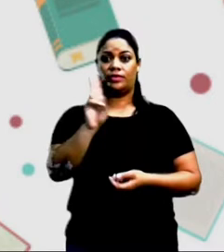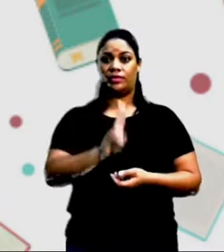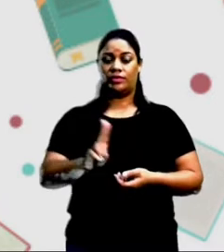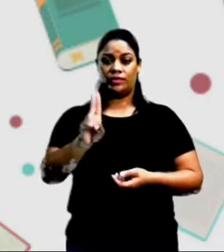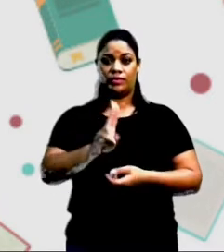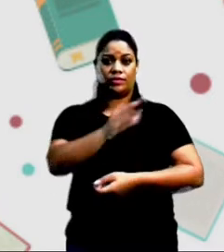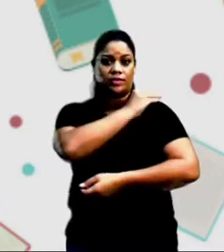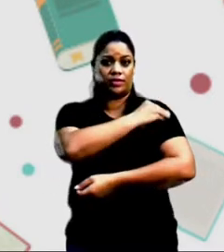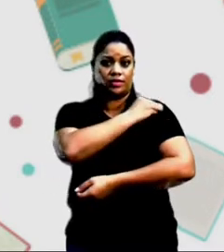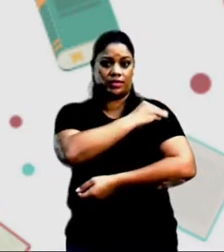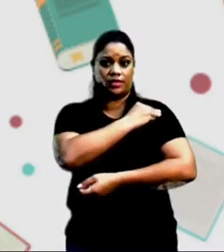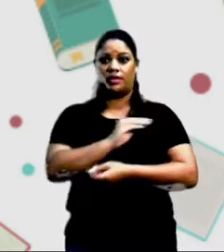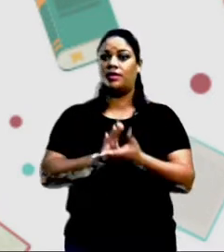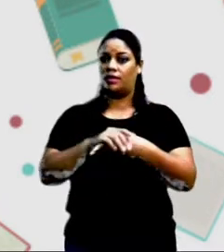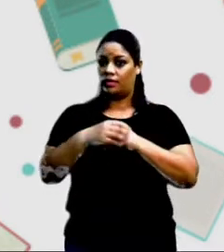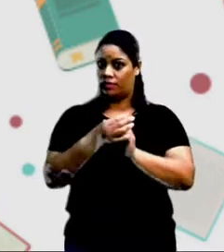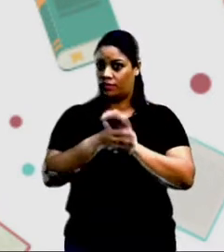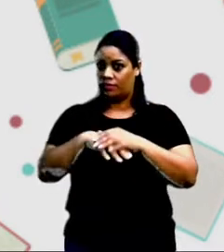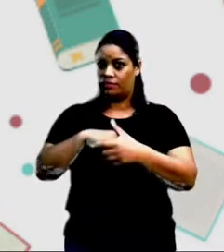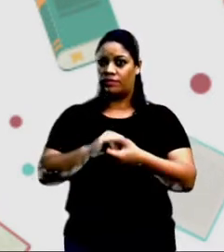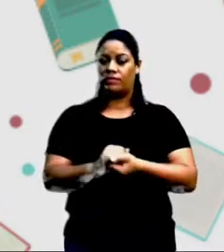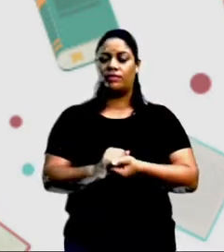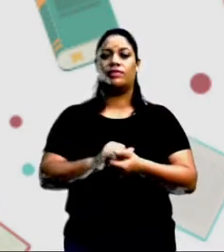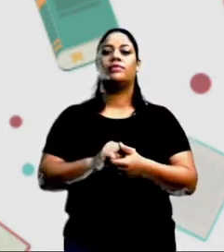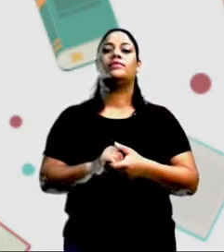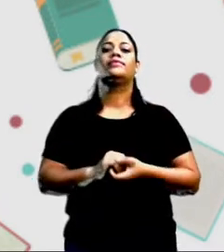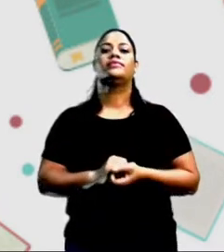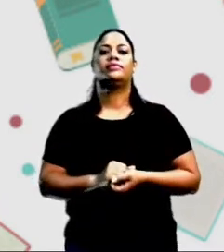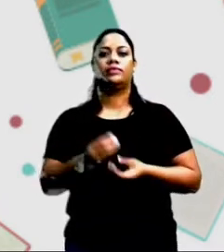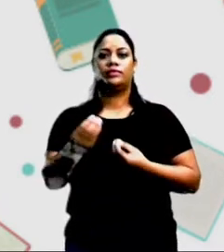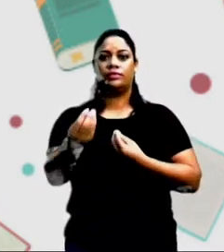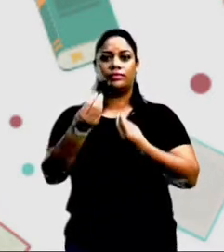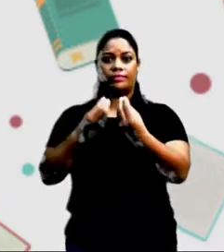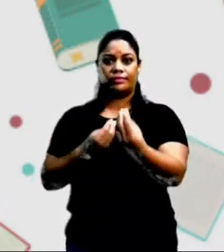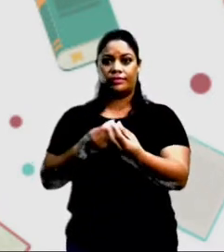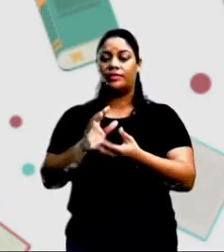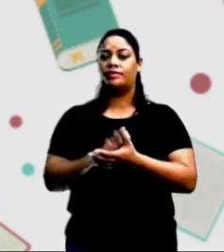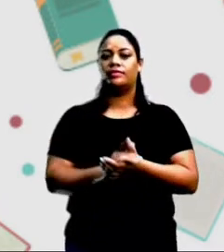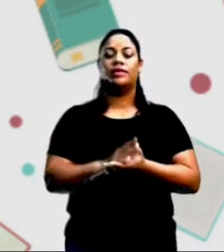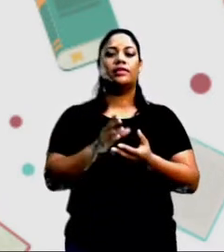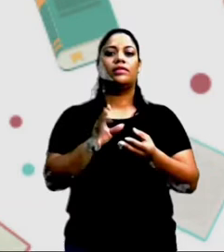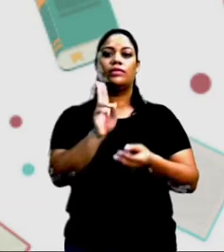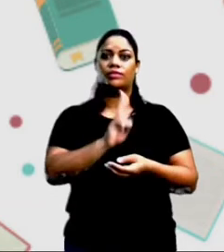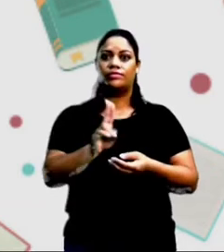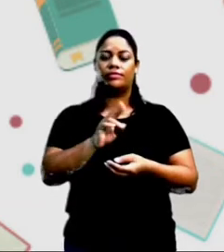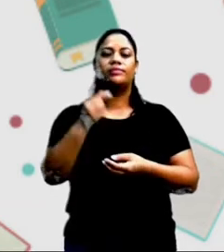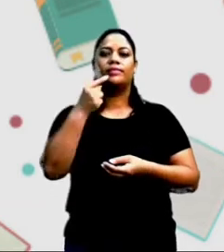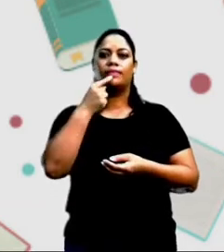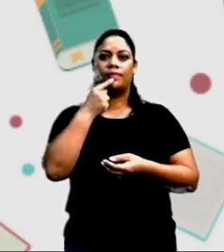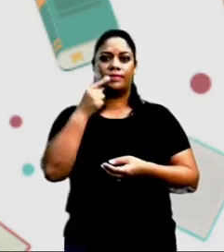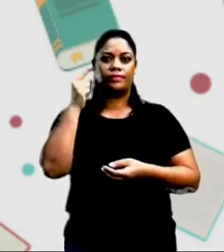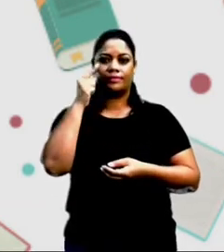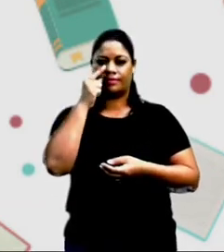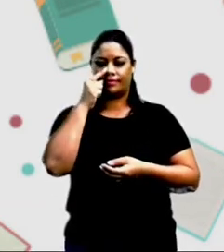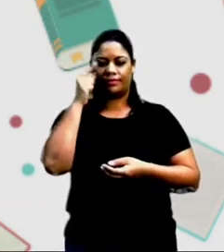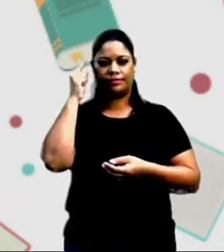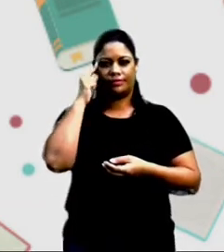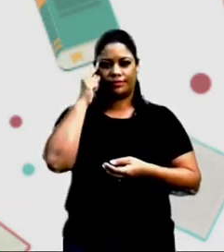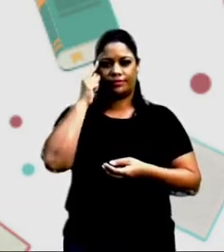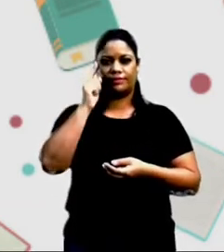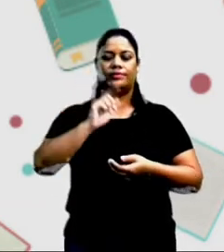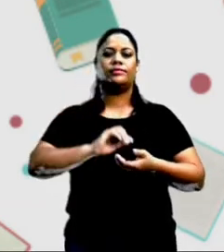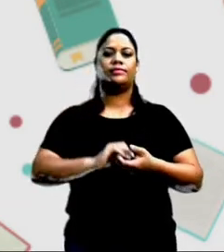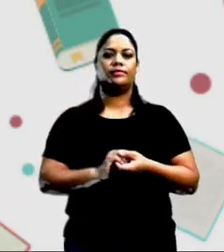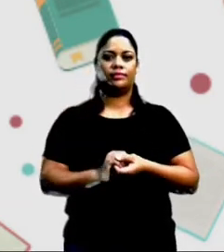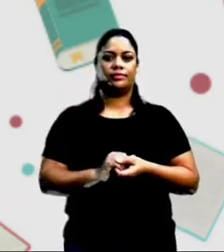álcool em gel, evitar trocar, né? Tocar nos olhos, no nariz, evitar o contato